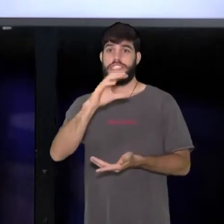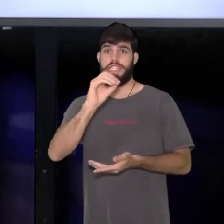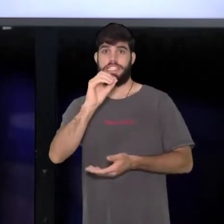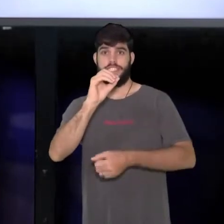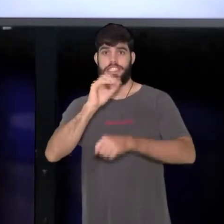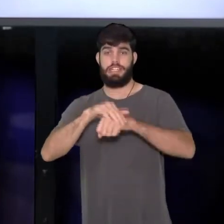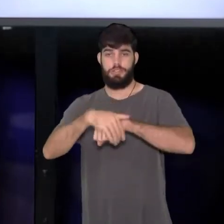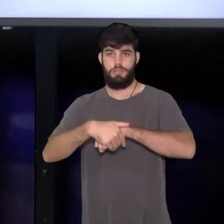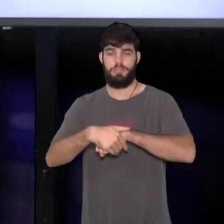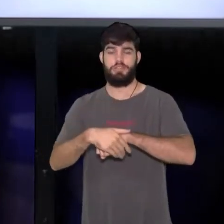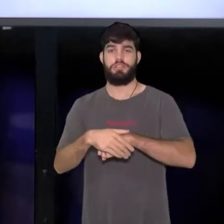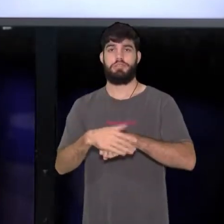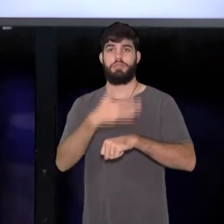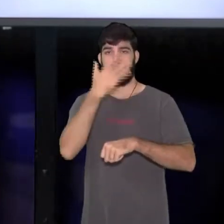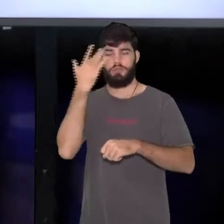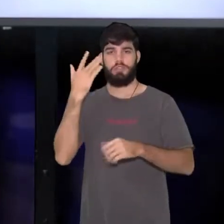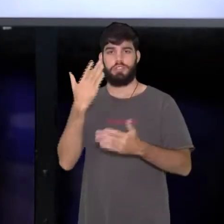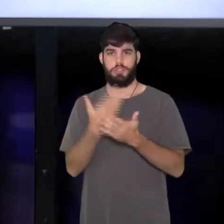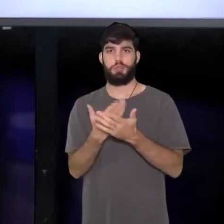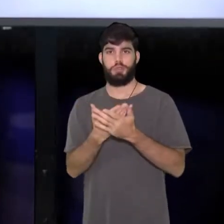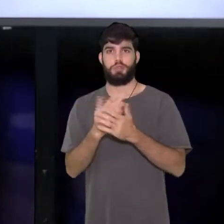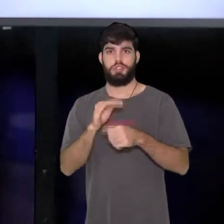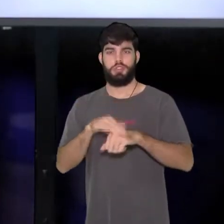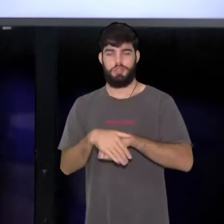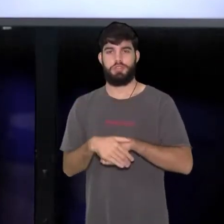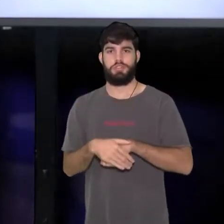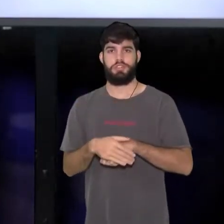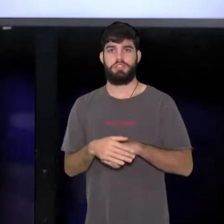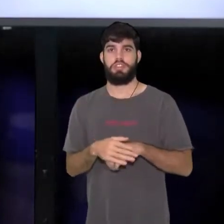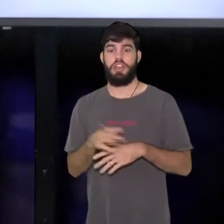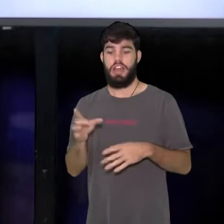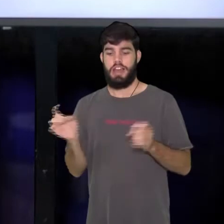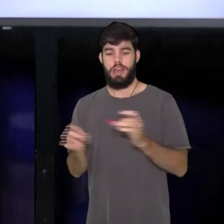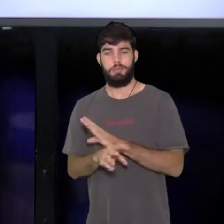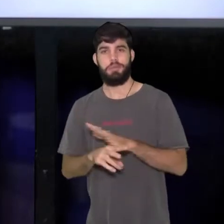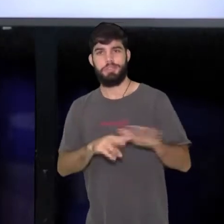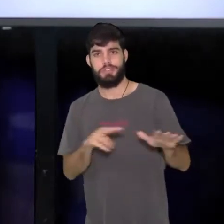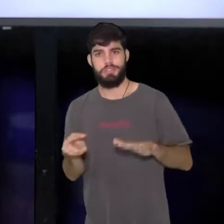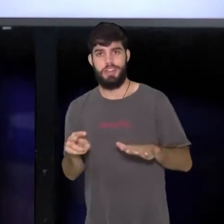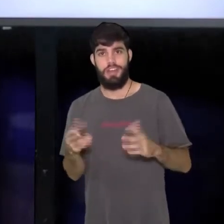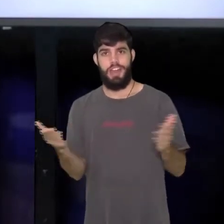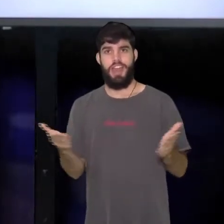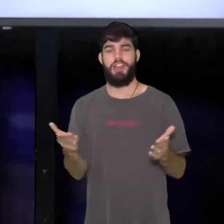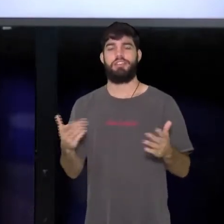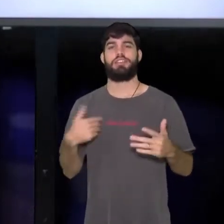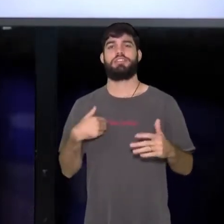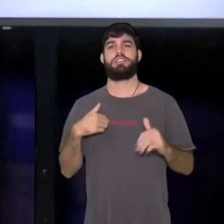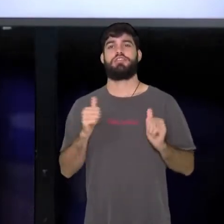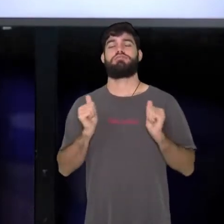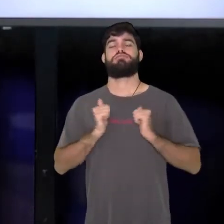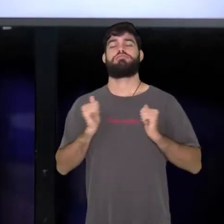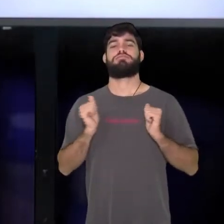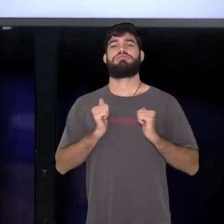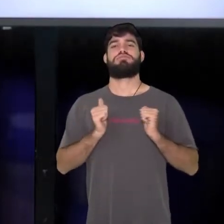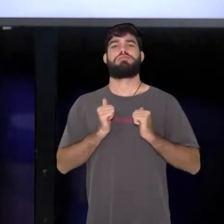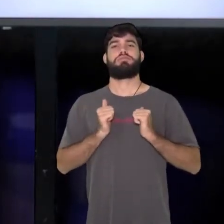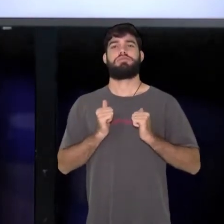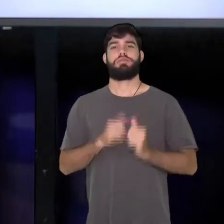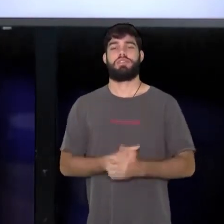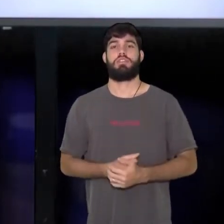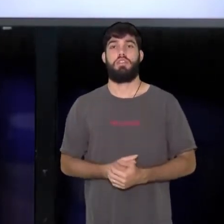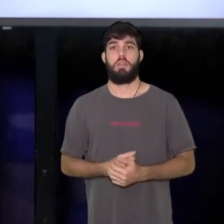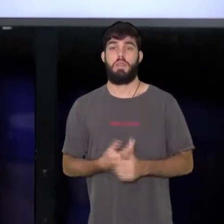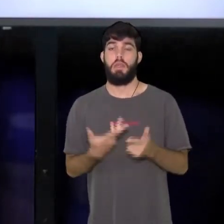noite. Ele vai dizer, pronto, acabou a semana, agora eu vou descansar. Então vejam que